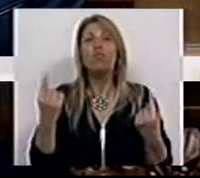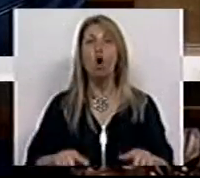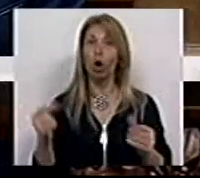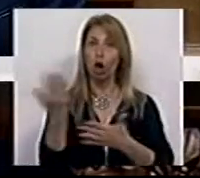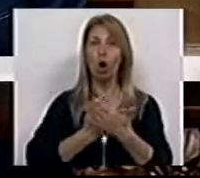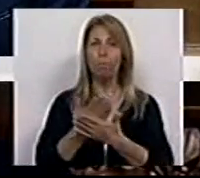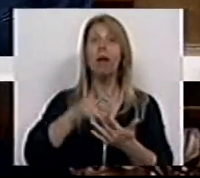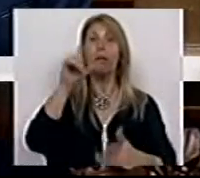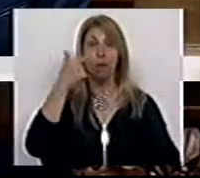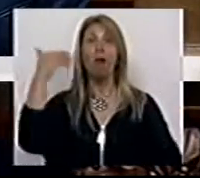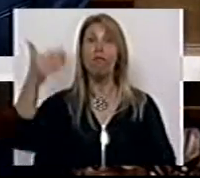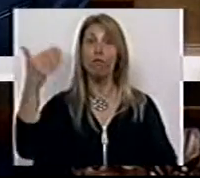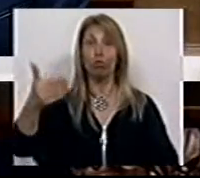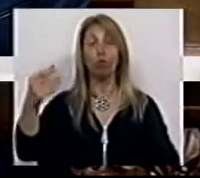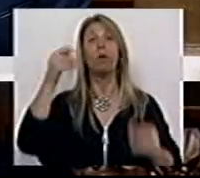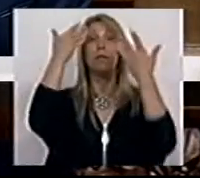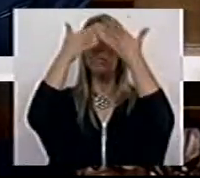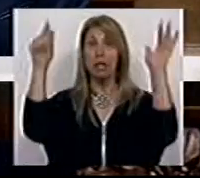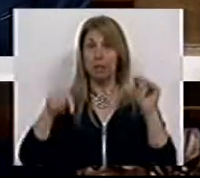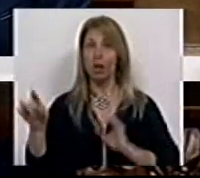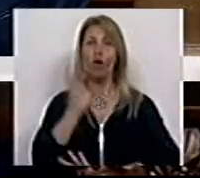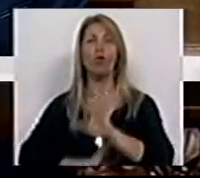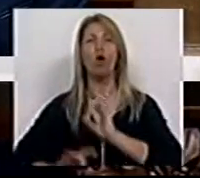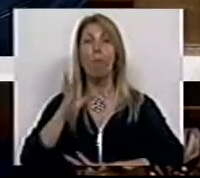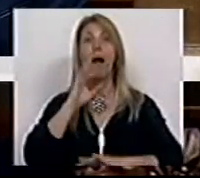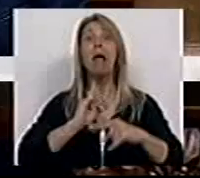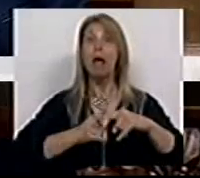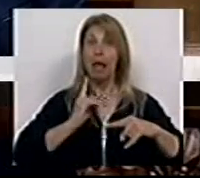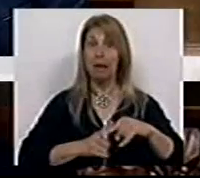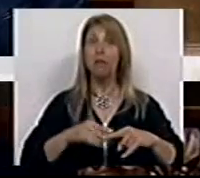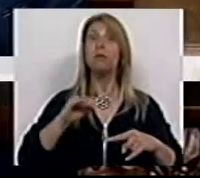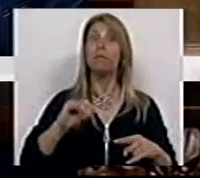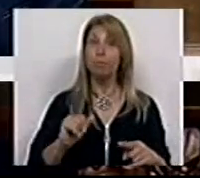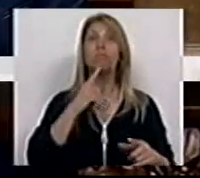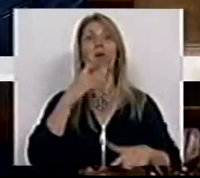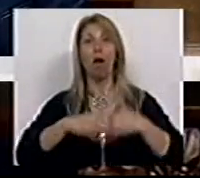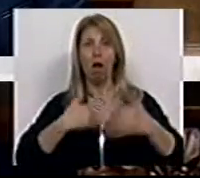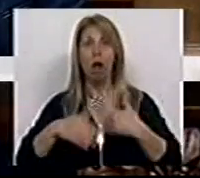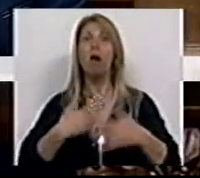o futuro da democracia na Europa. A Grécia está a fazer o seu caminho